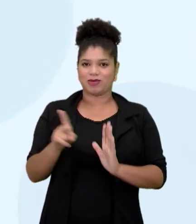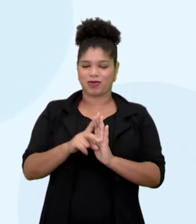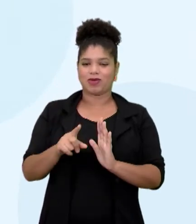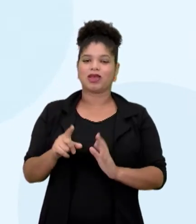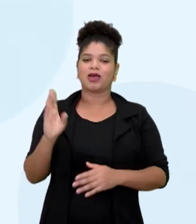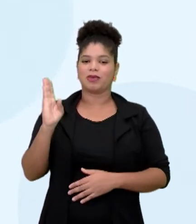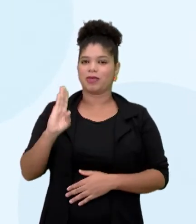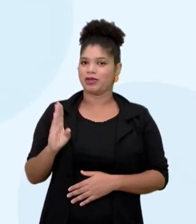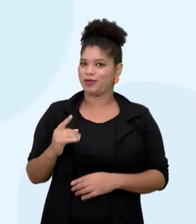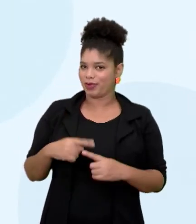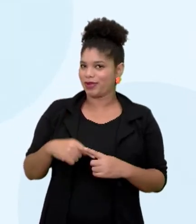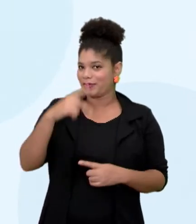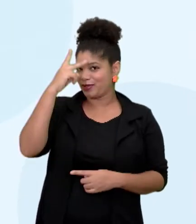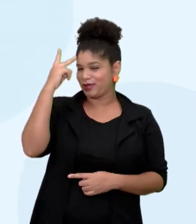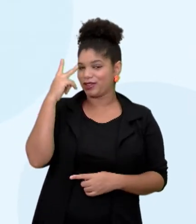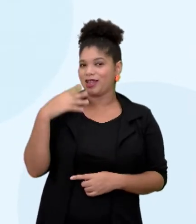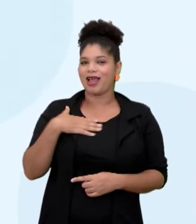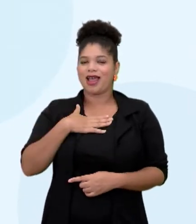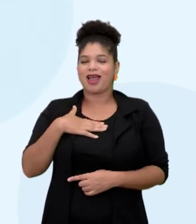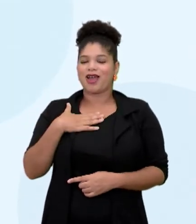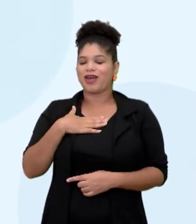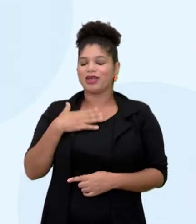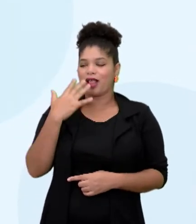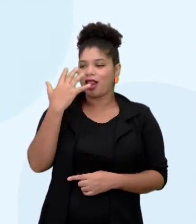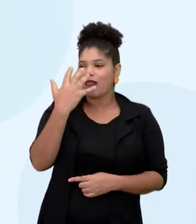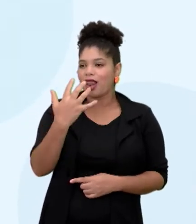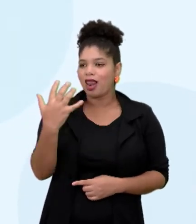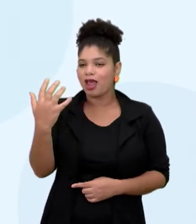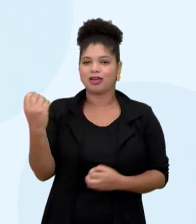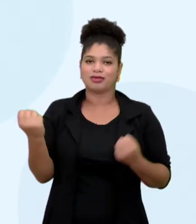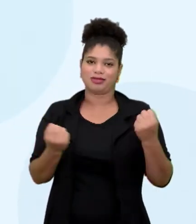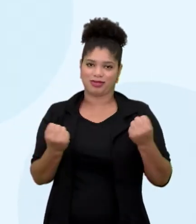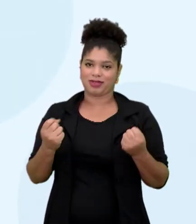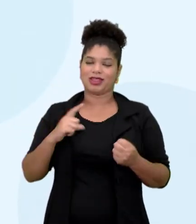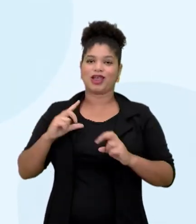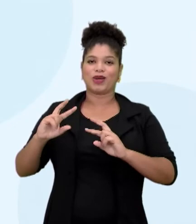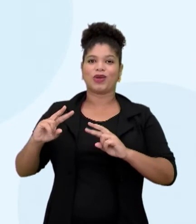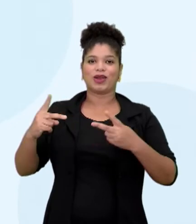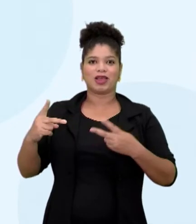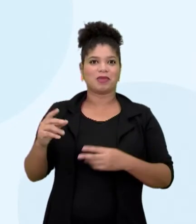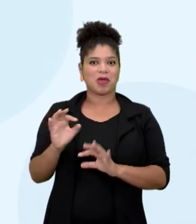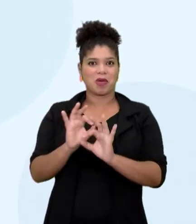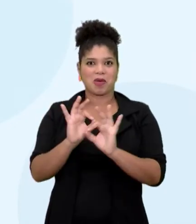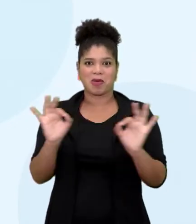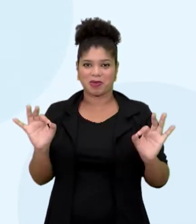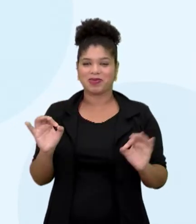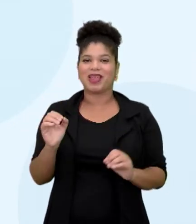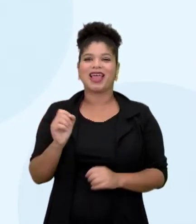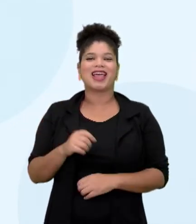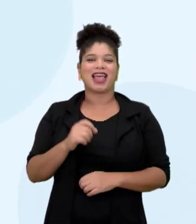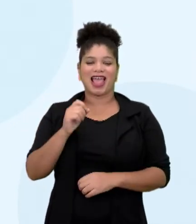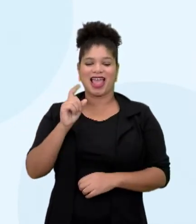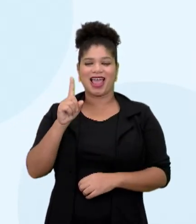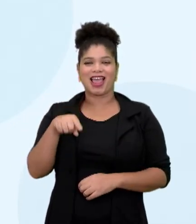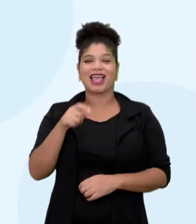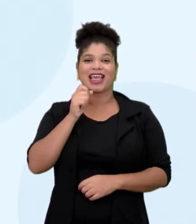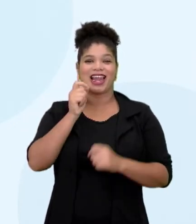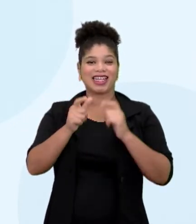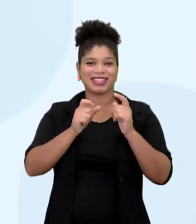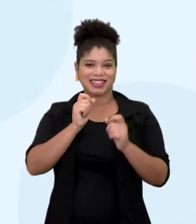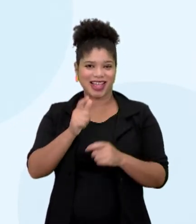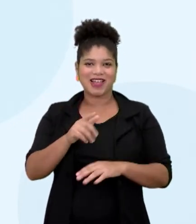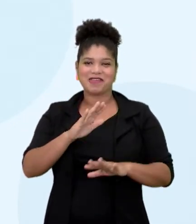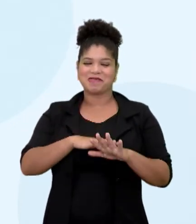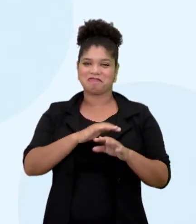diz que é aficcionado por carro, né? Então tem essas cinco propagandas, tá? o link aí são incríveis, são engraçadas, são bem feitas, não são